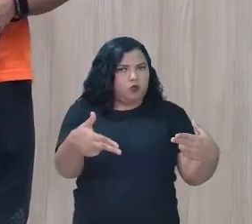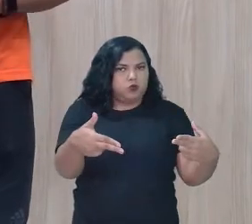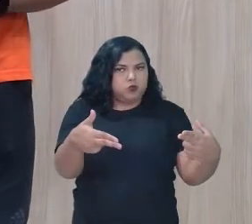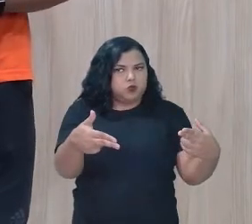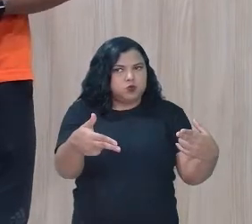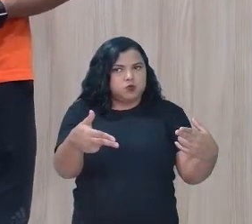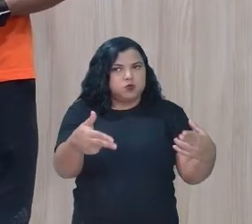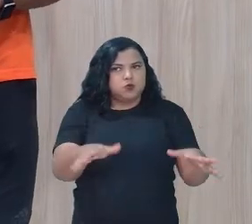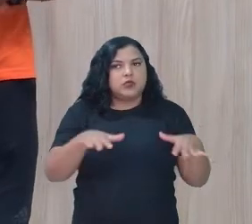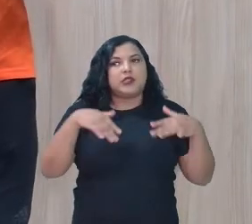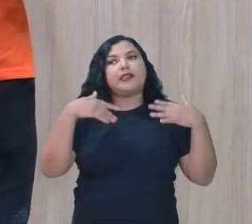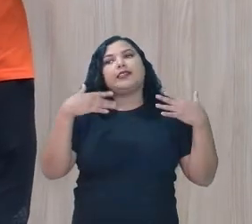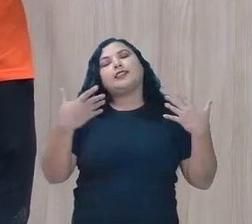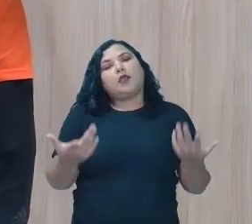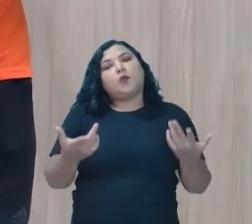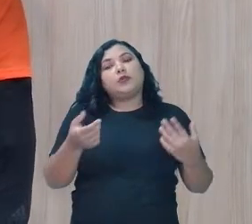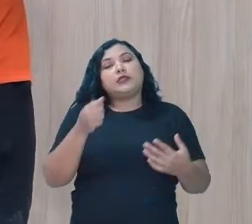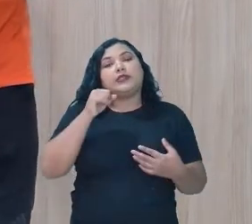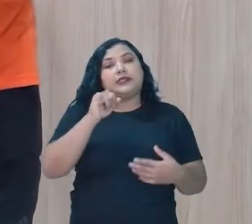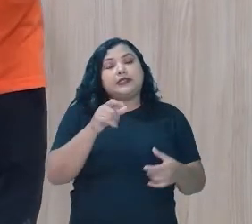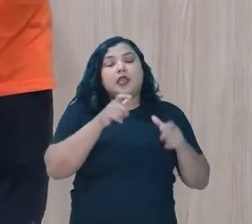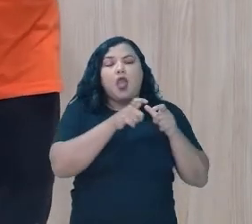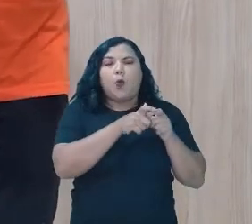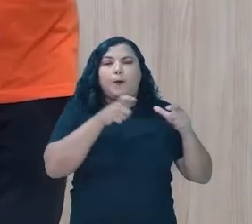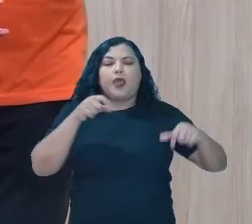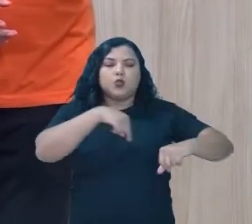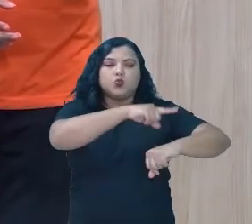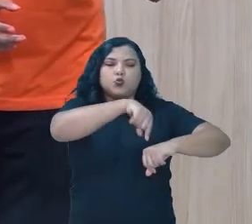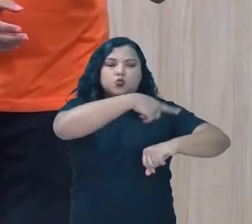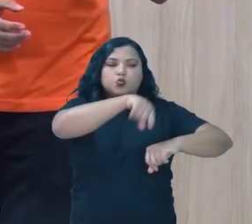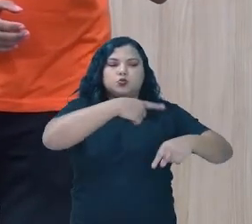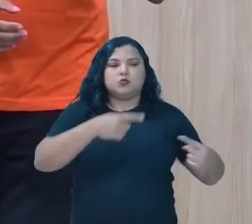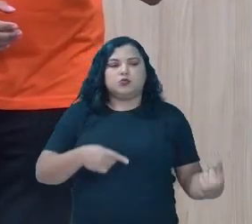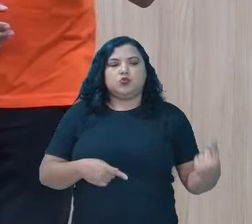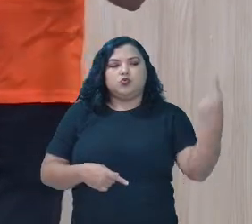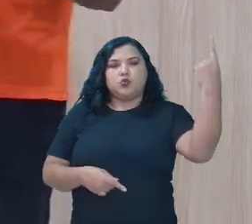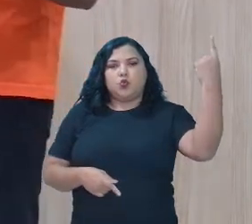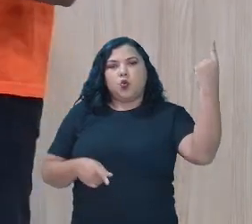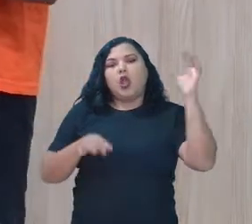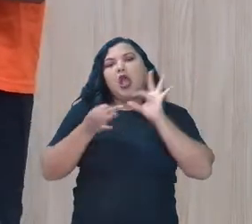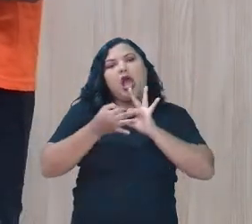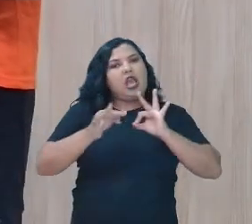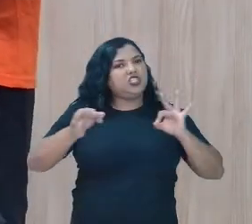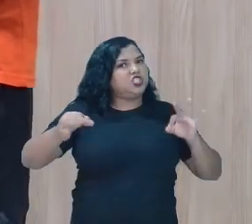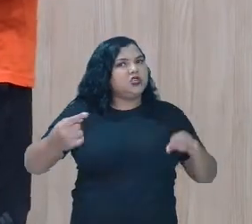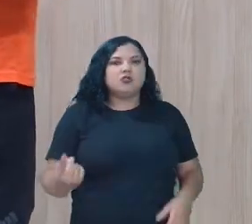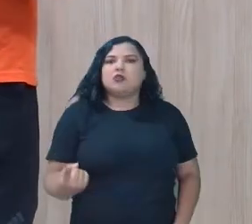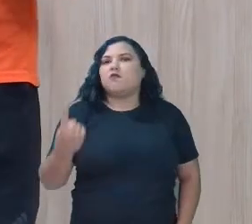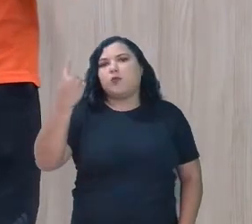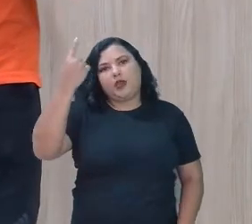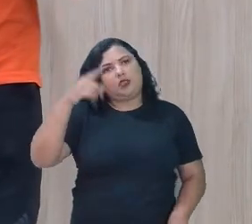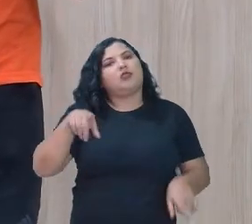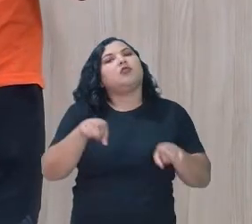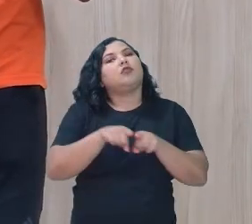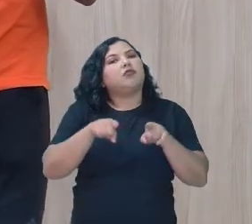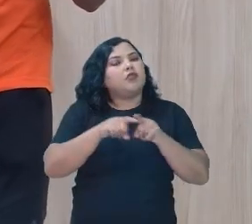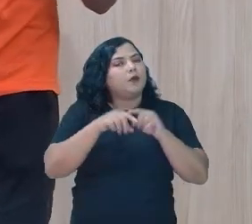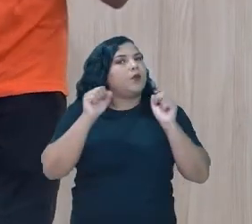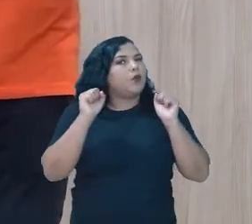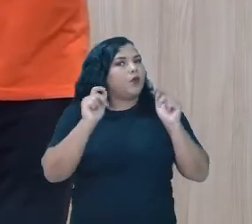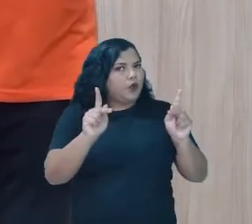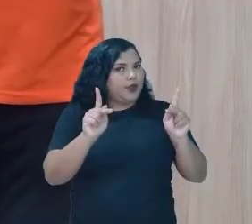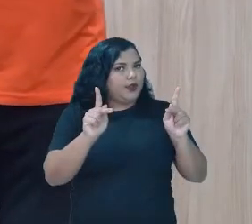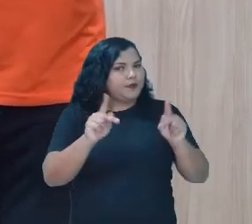situações, tá bom? Então, se eu aumento aí o tempo, tá? com certeza a distância também vai